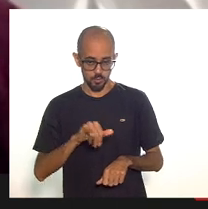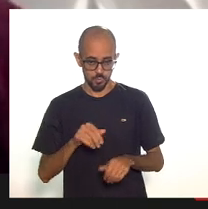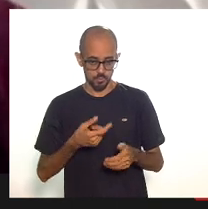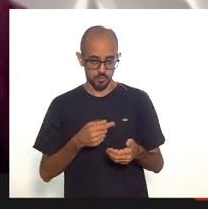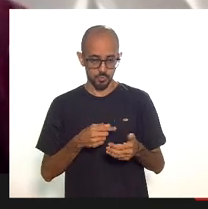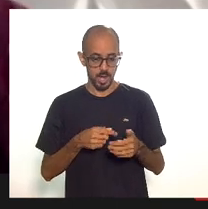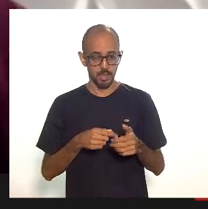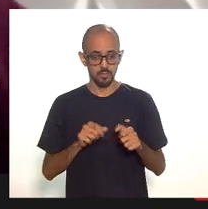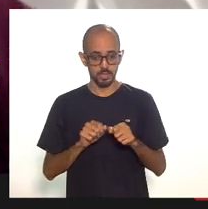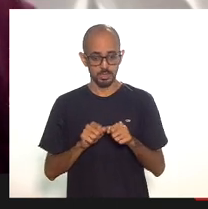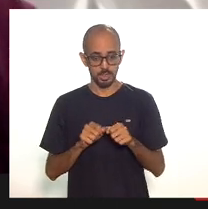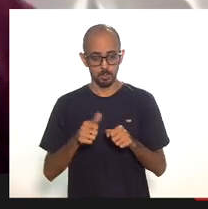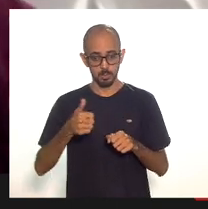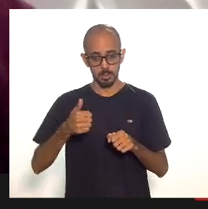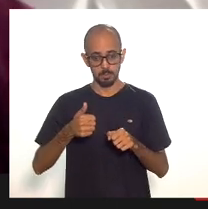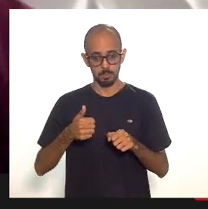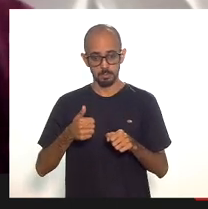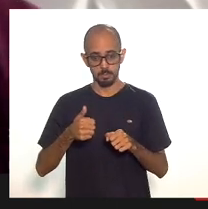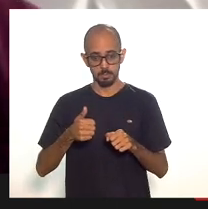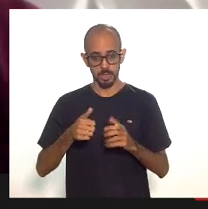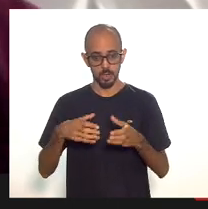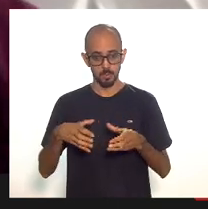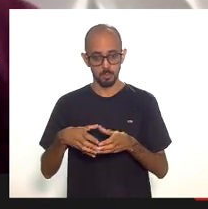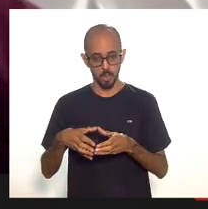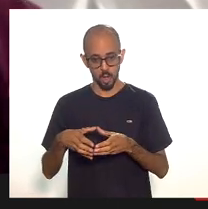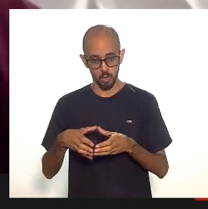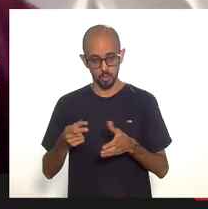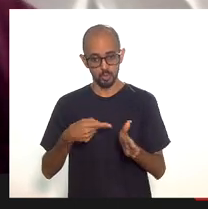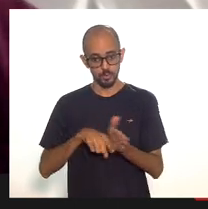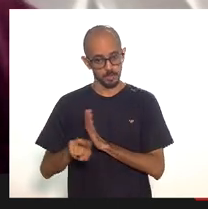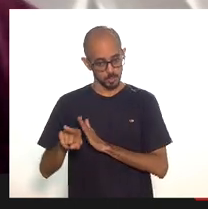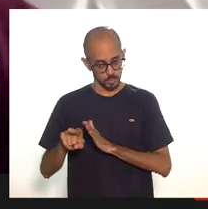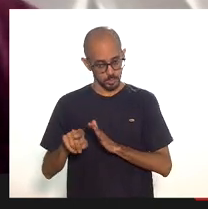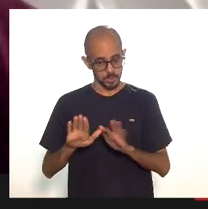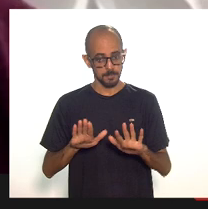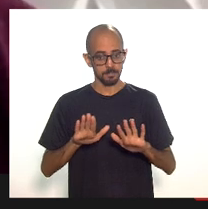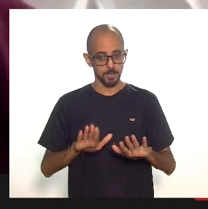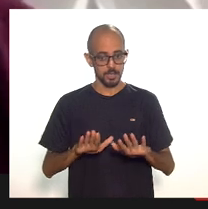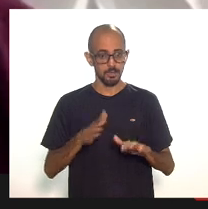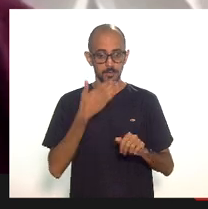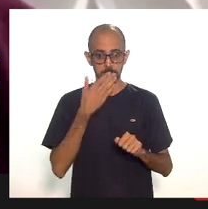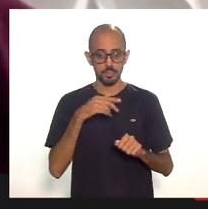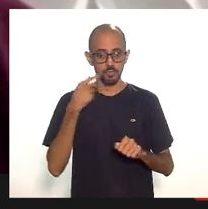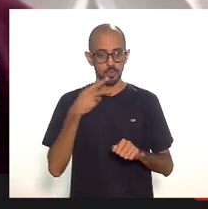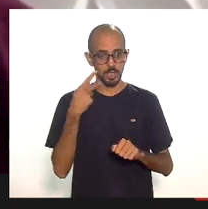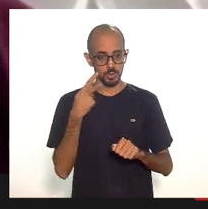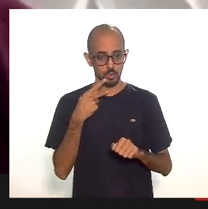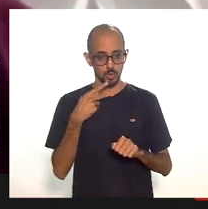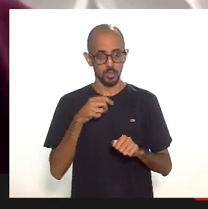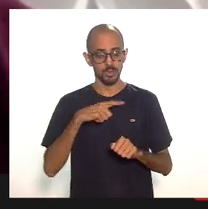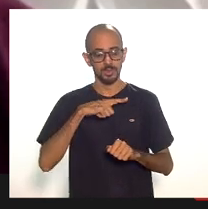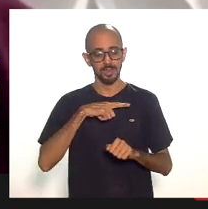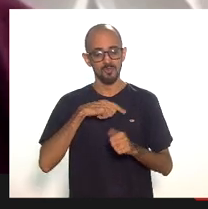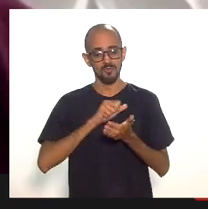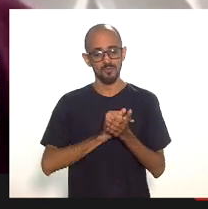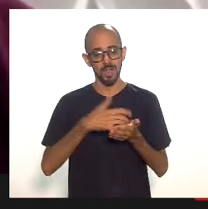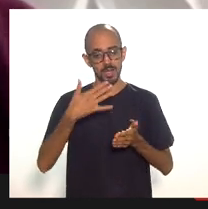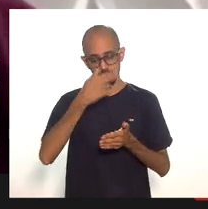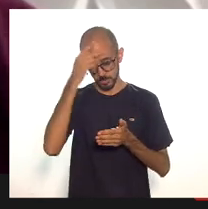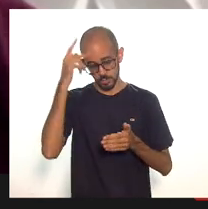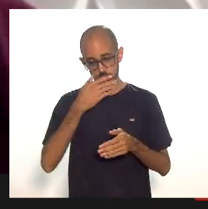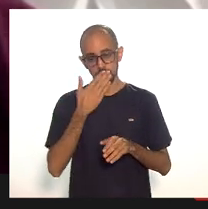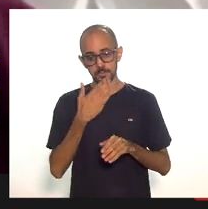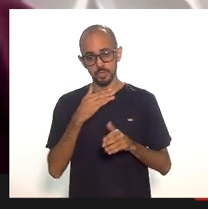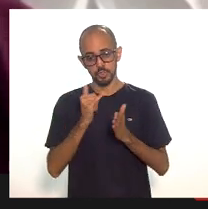bloco de intervenção, e aí pedir, vereador, nós temos várias pessoas aqui que estão pedindo para se inscrever, então,